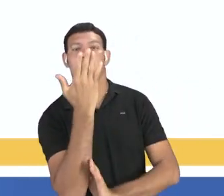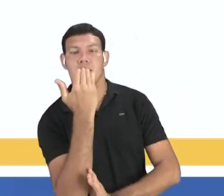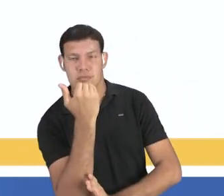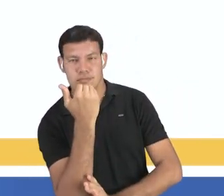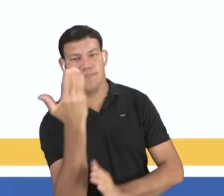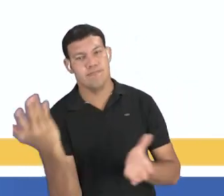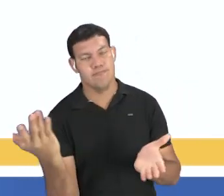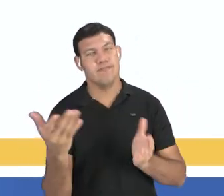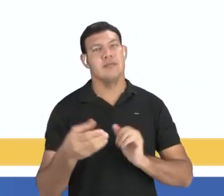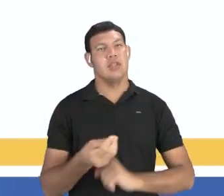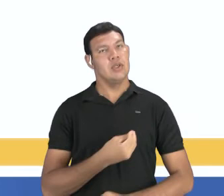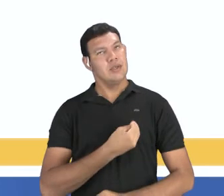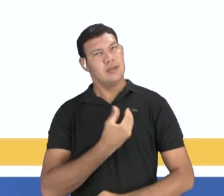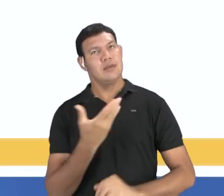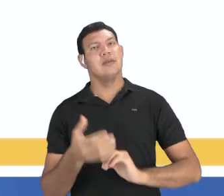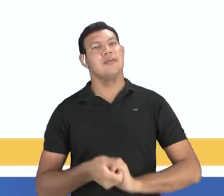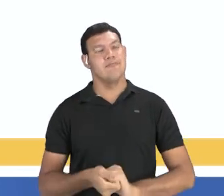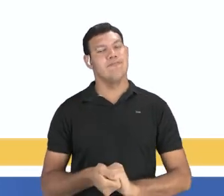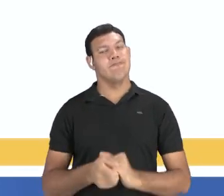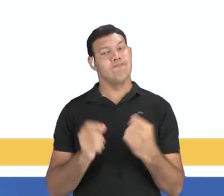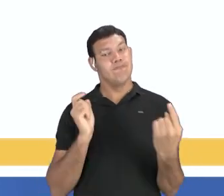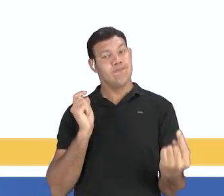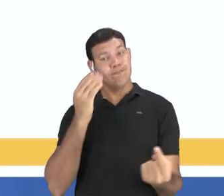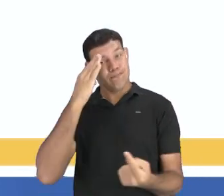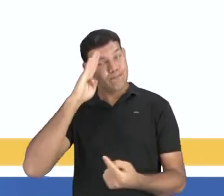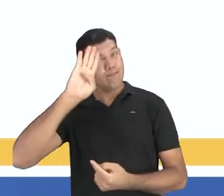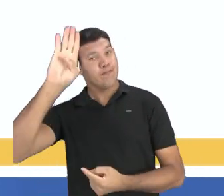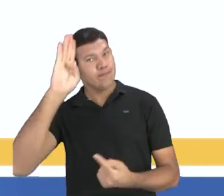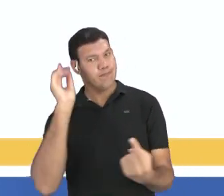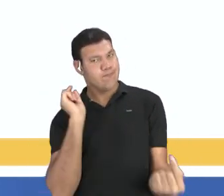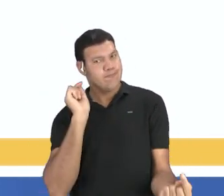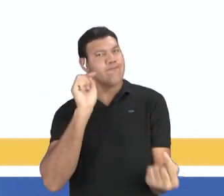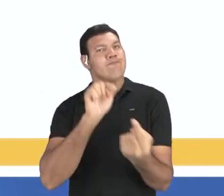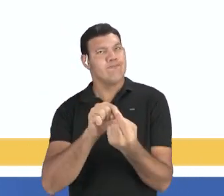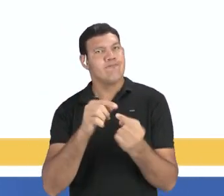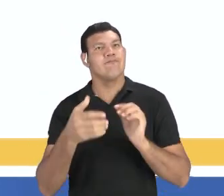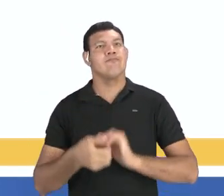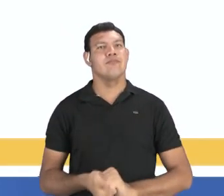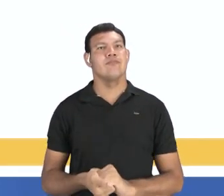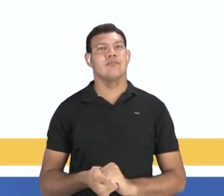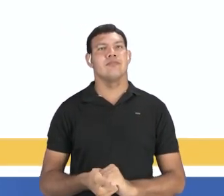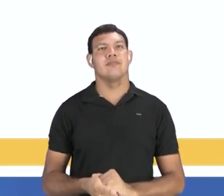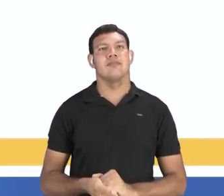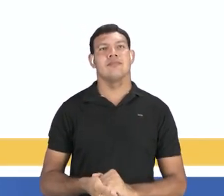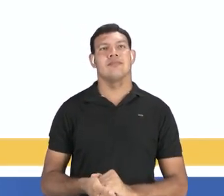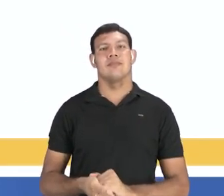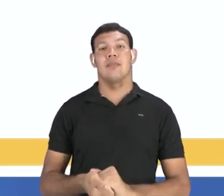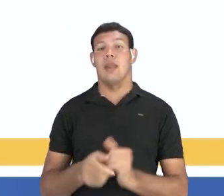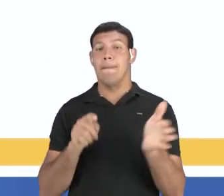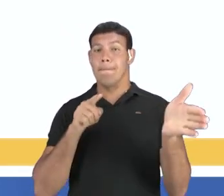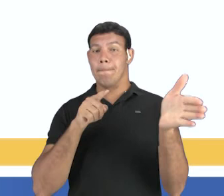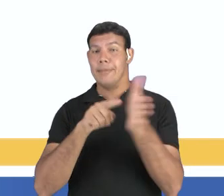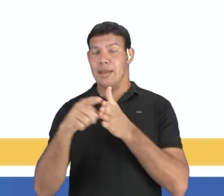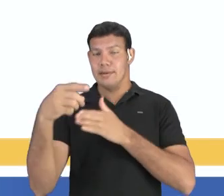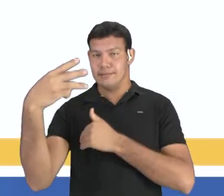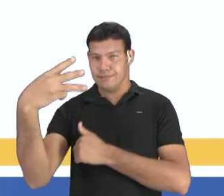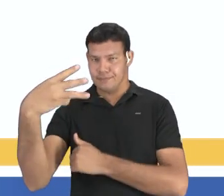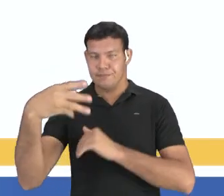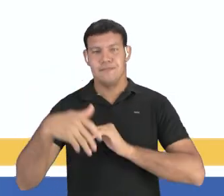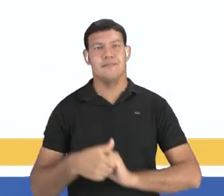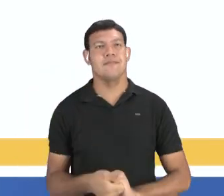né então esse era principal principal objetivo e vamos aqui para